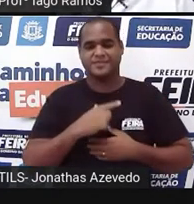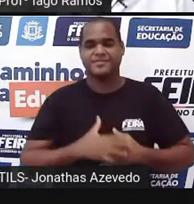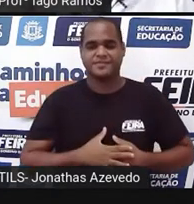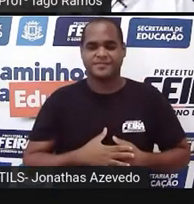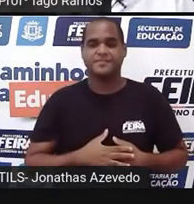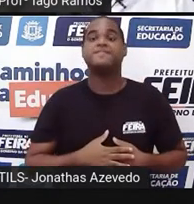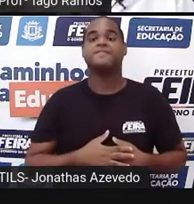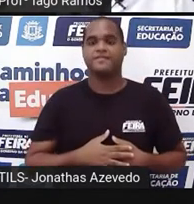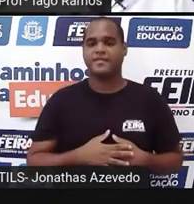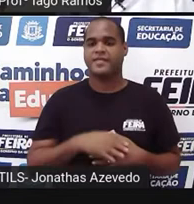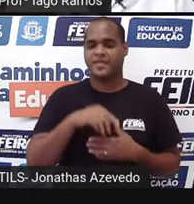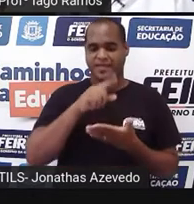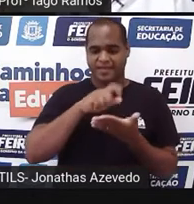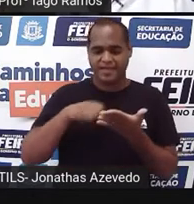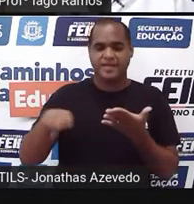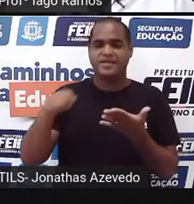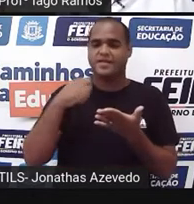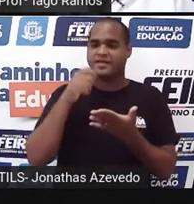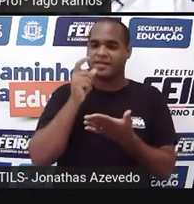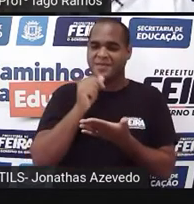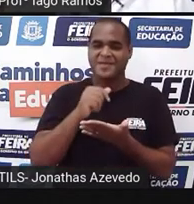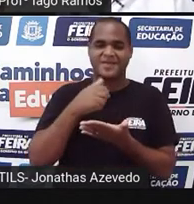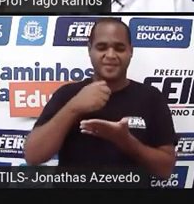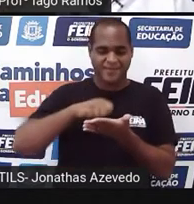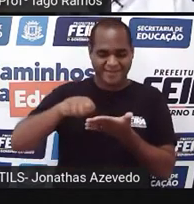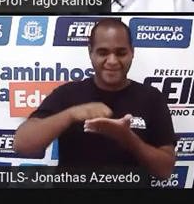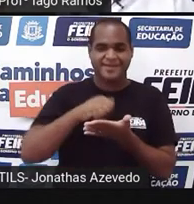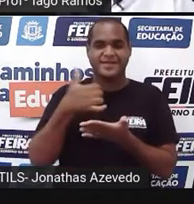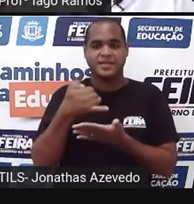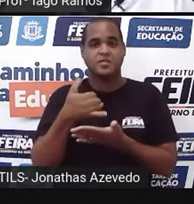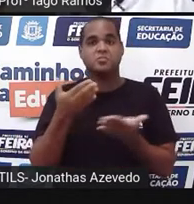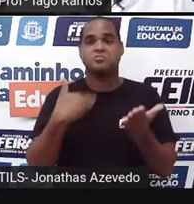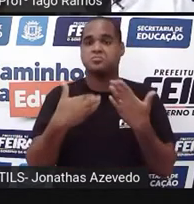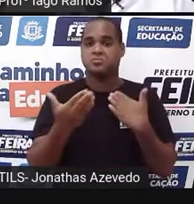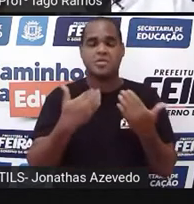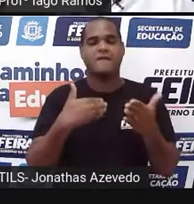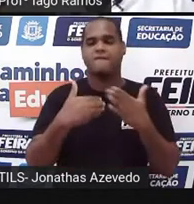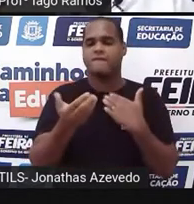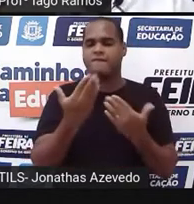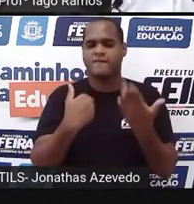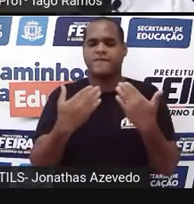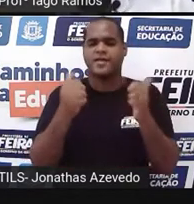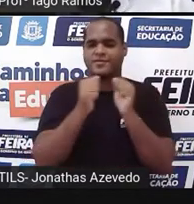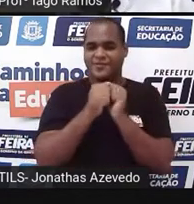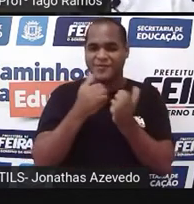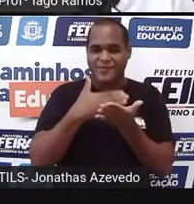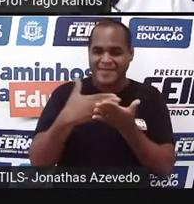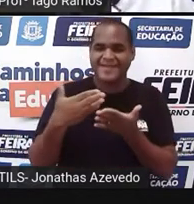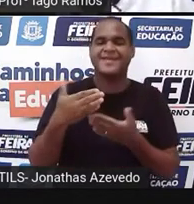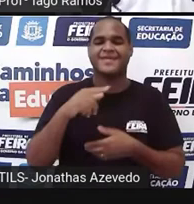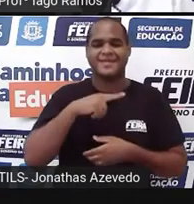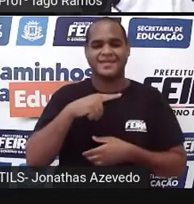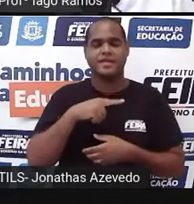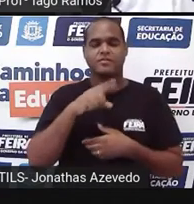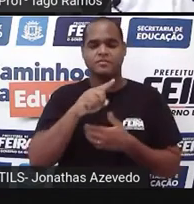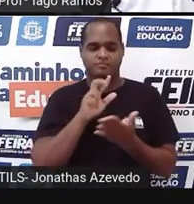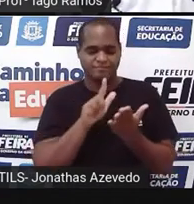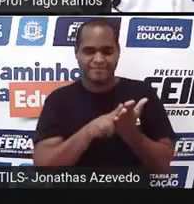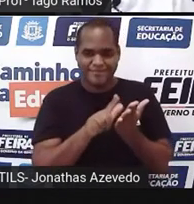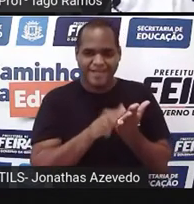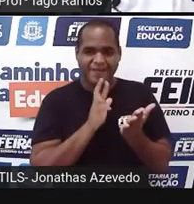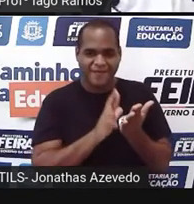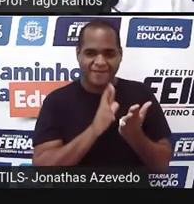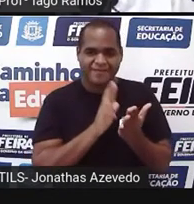caderno lápis e borracha ou caneta vem comigo porque a gente já vai começar assim tá bom rascunhando